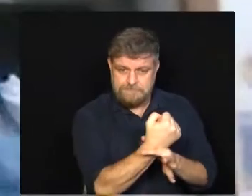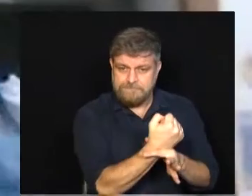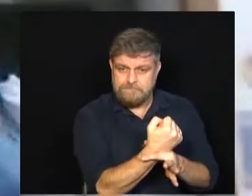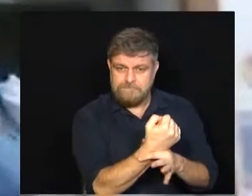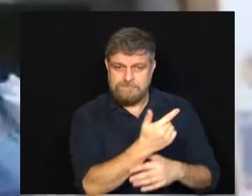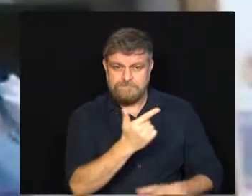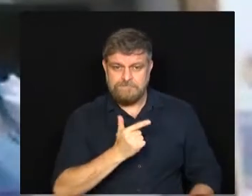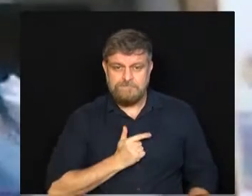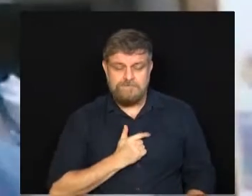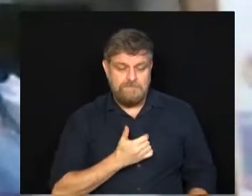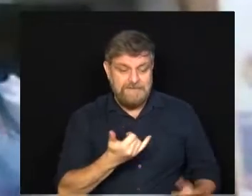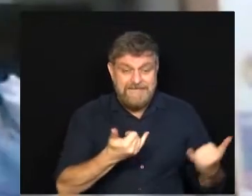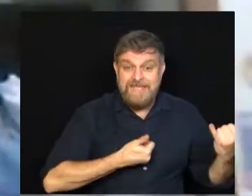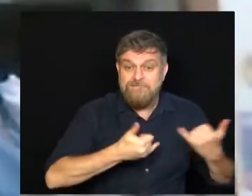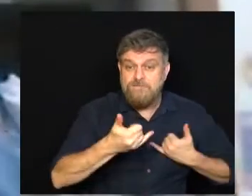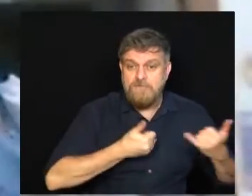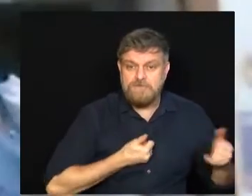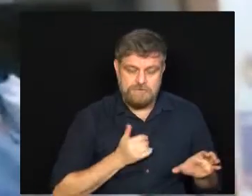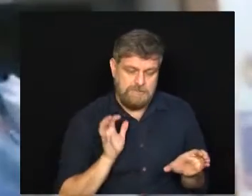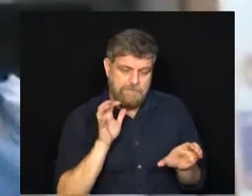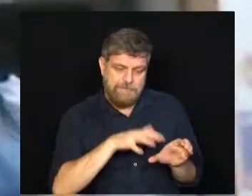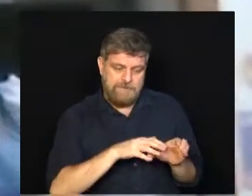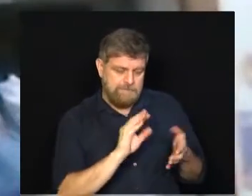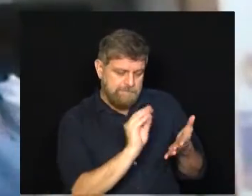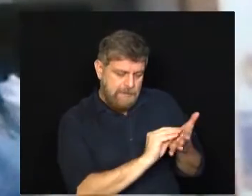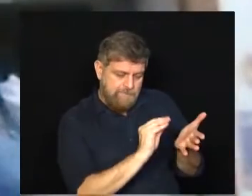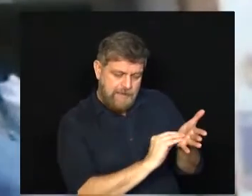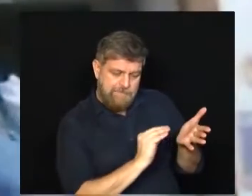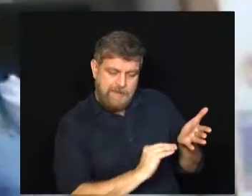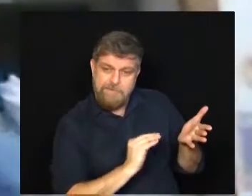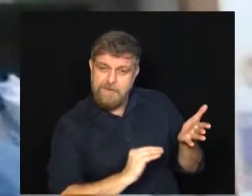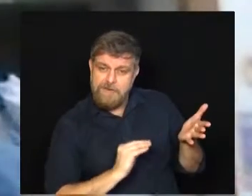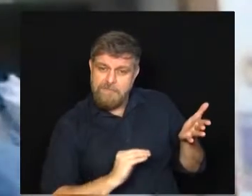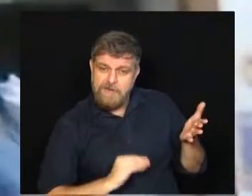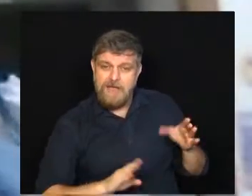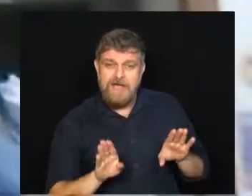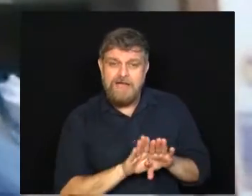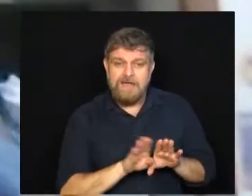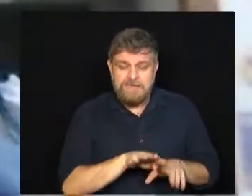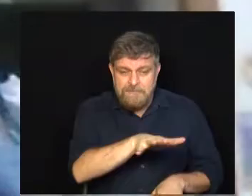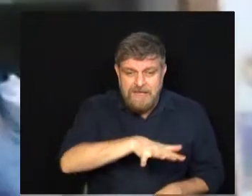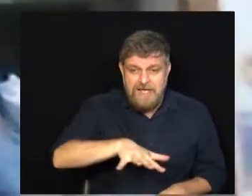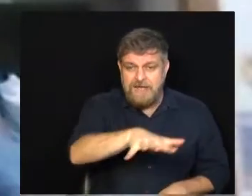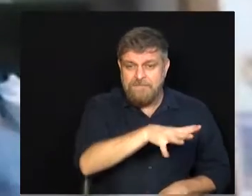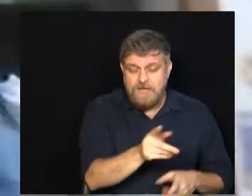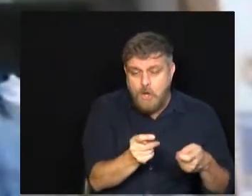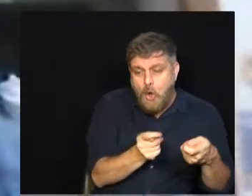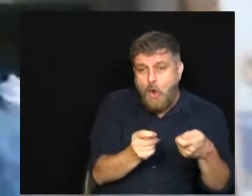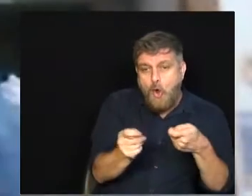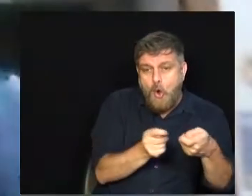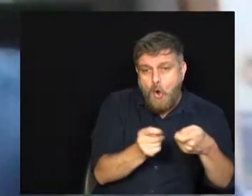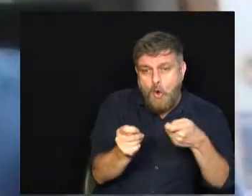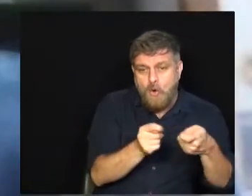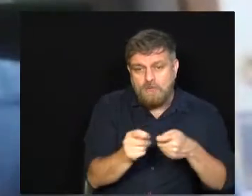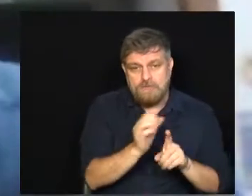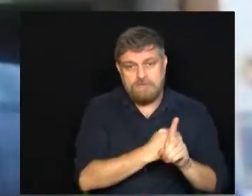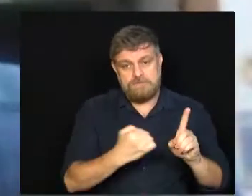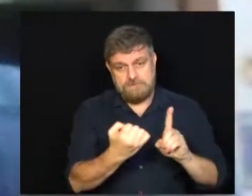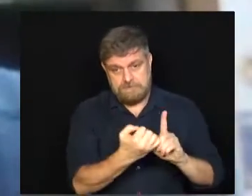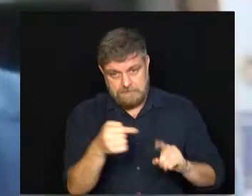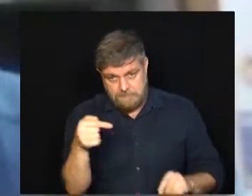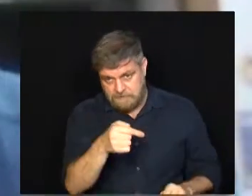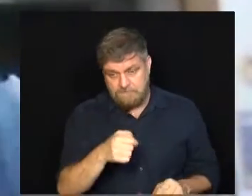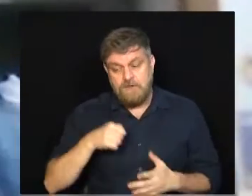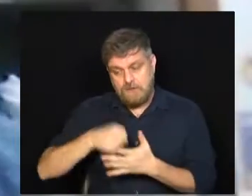fluxo das informações e também algum espaço de controle social sobre o equipamento, que afinal foi conquistado pelo